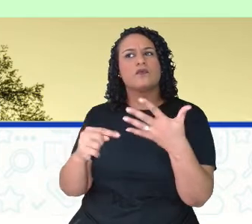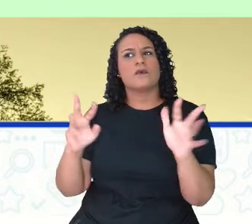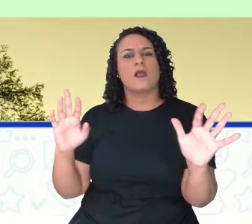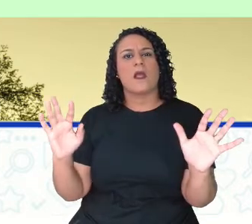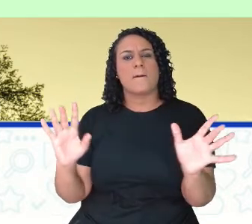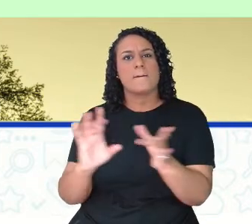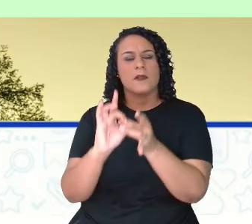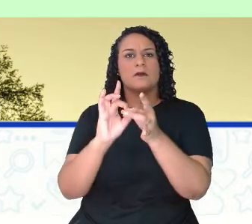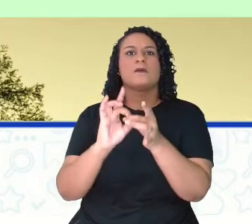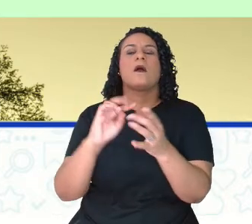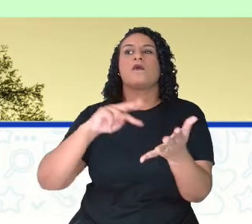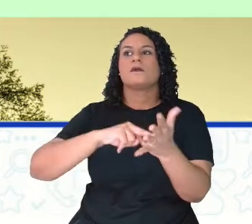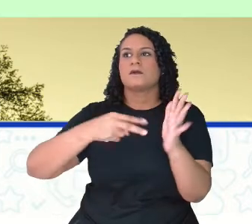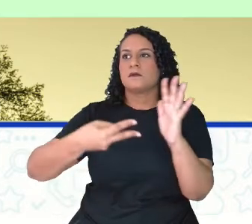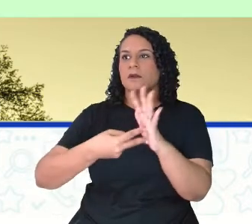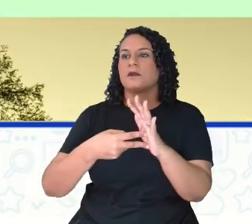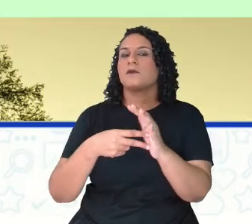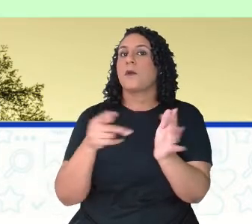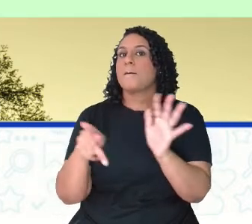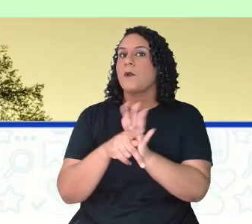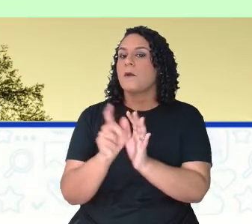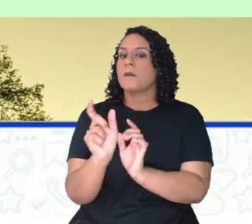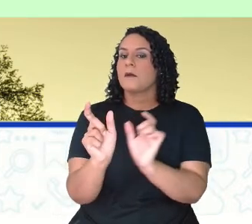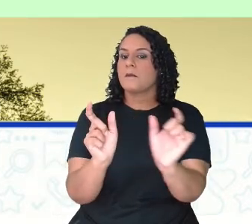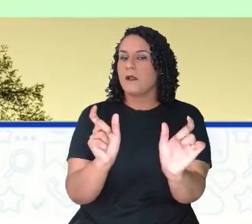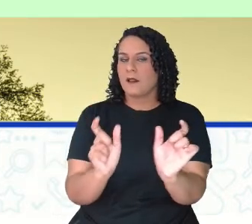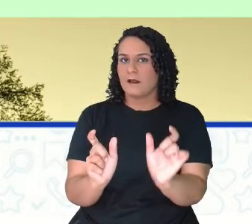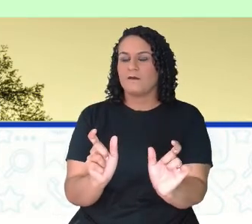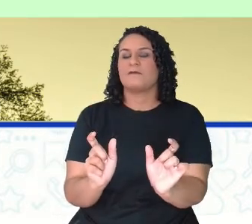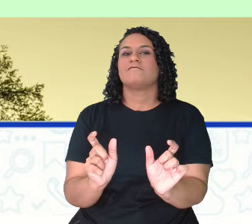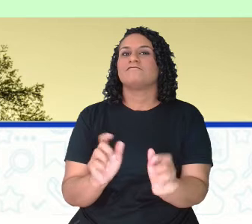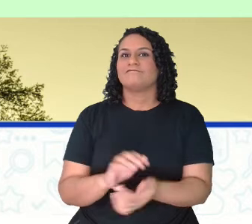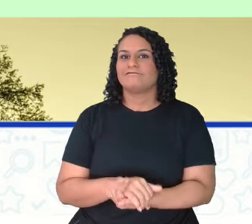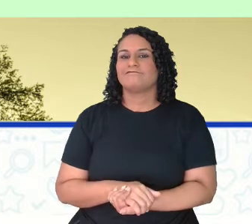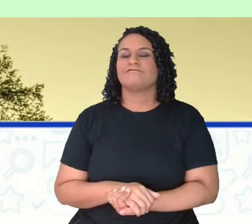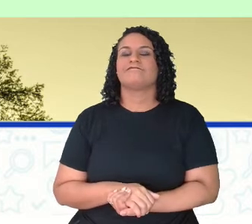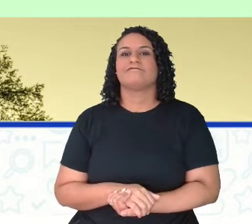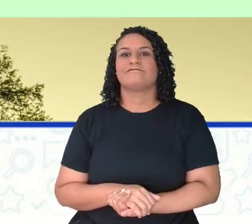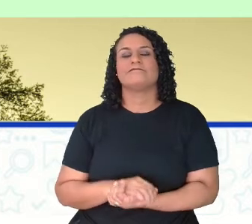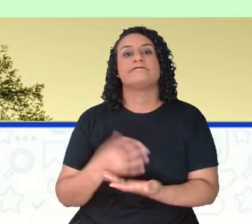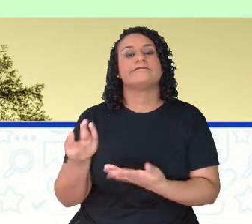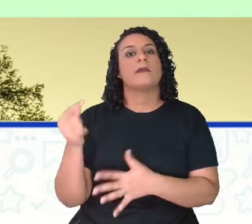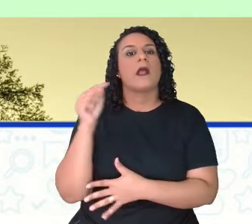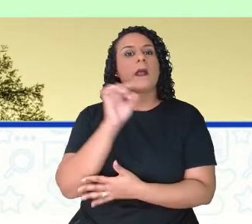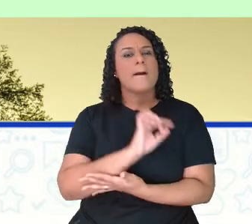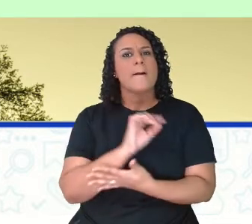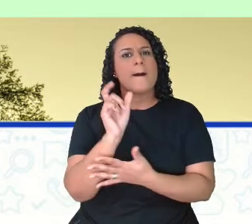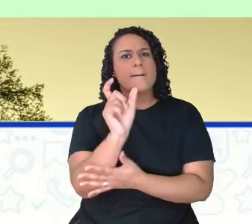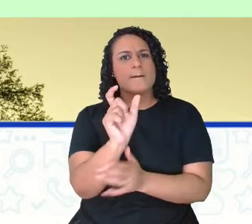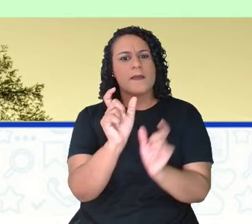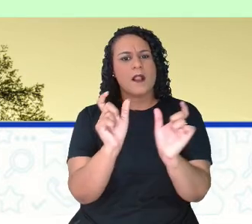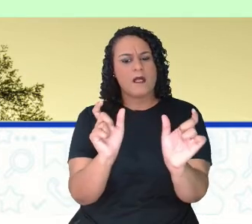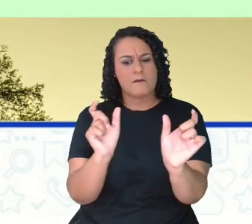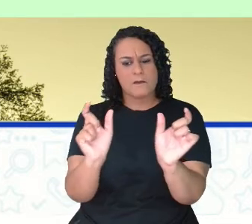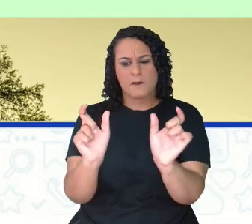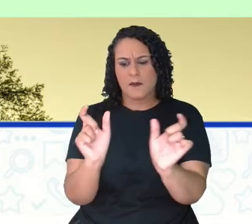e enunciados. Então, falamos sobre isso, que cada palavra falada, não